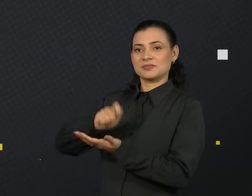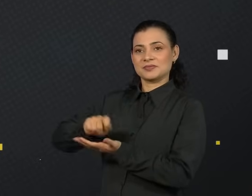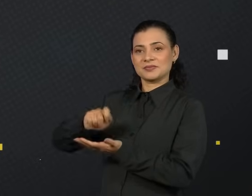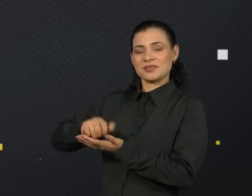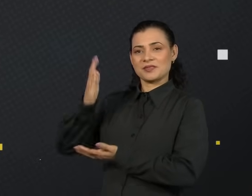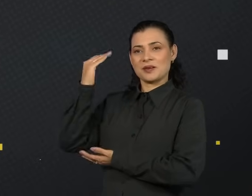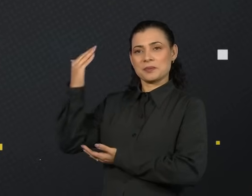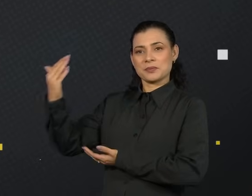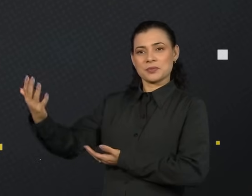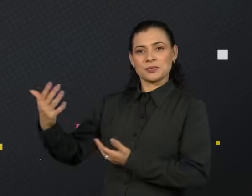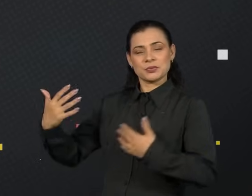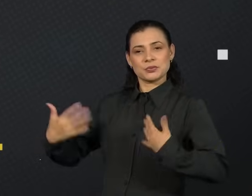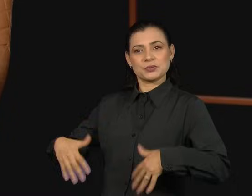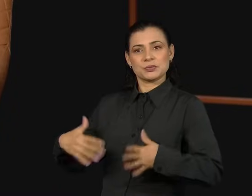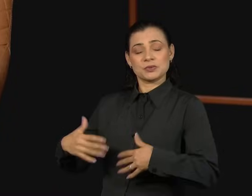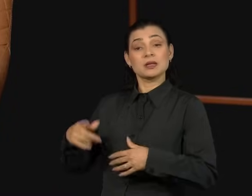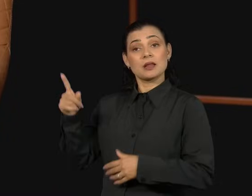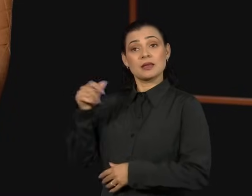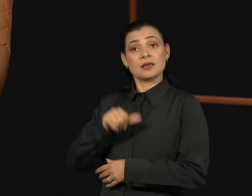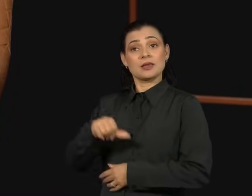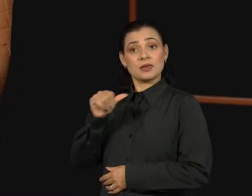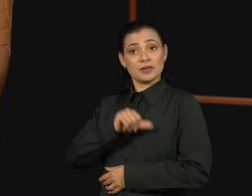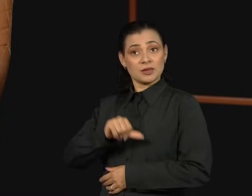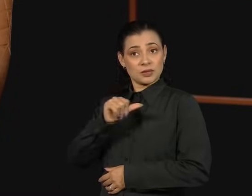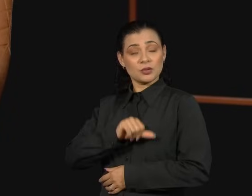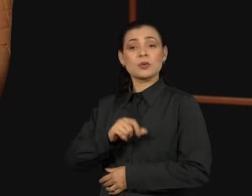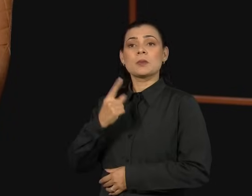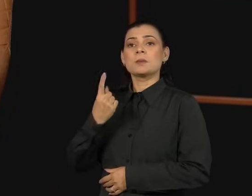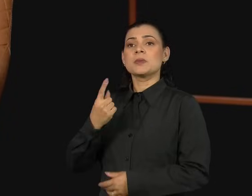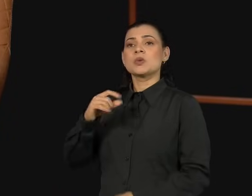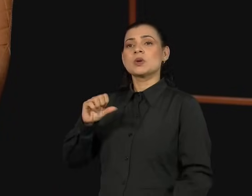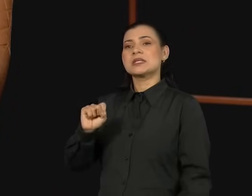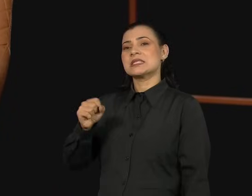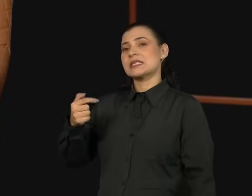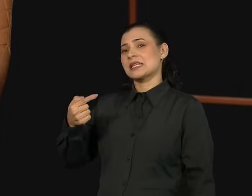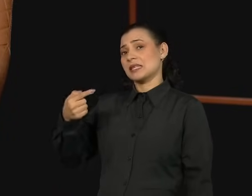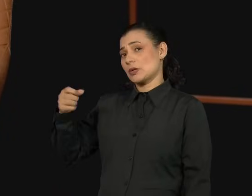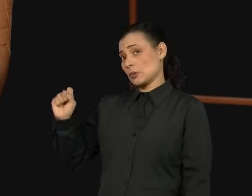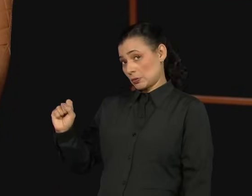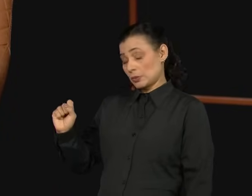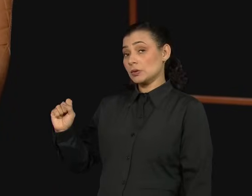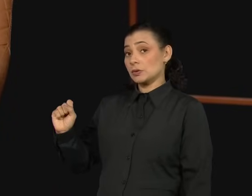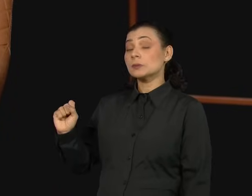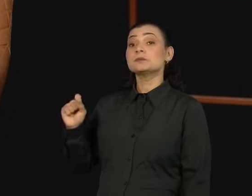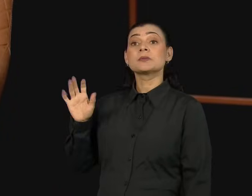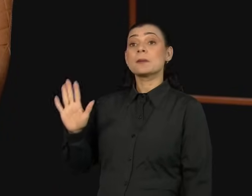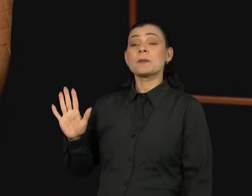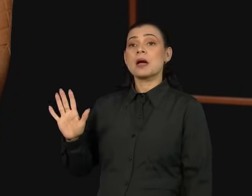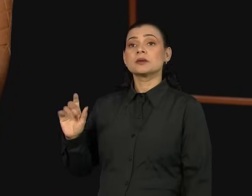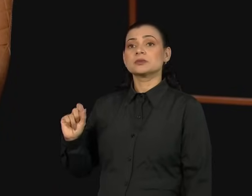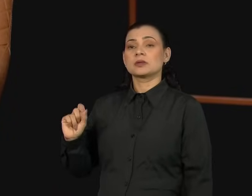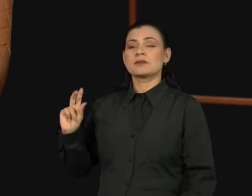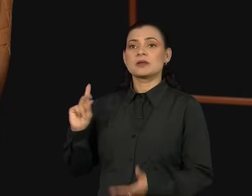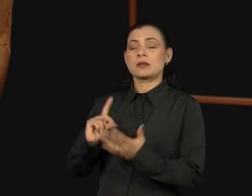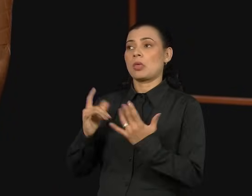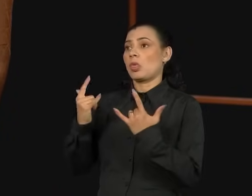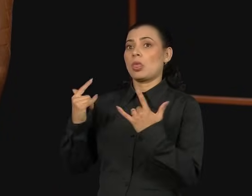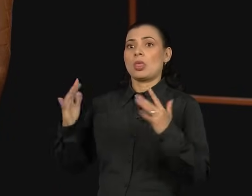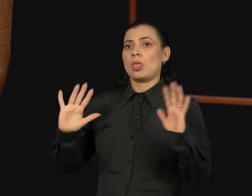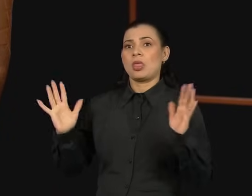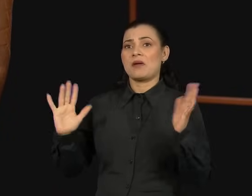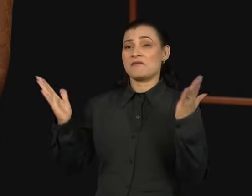muito sucesso no Rio de Janeiro, na altura de 1878, mas ele foge de tudo aquilo, foge